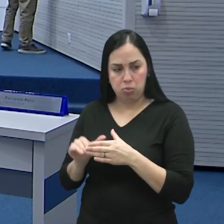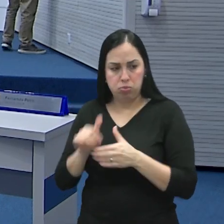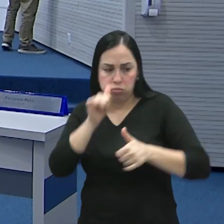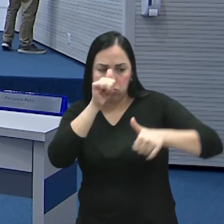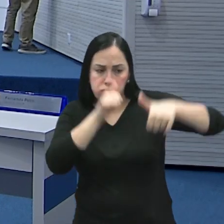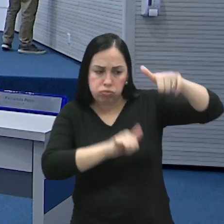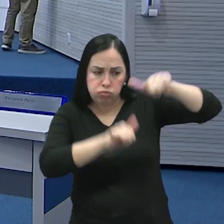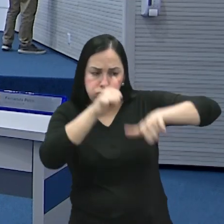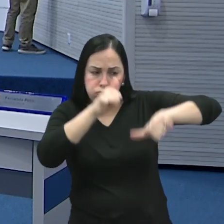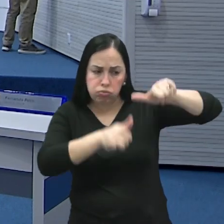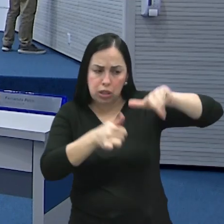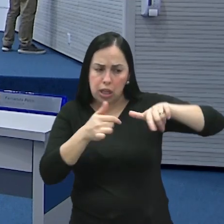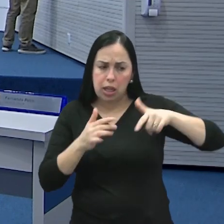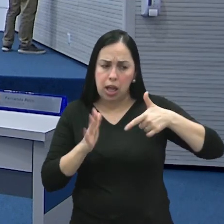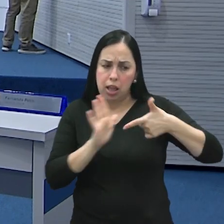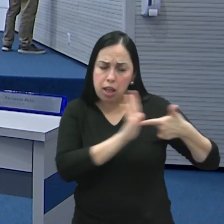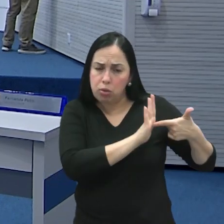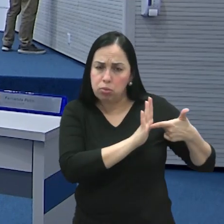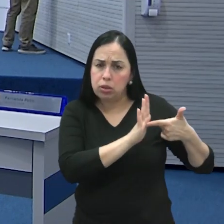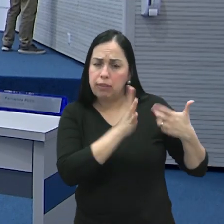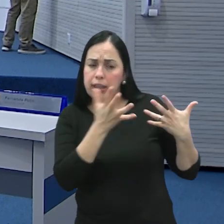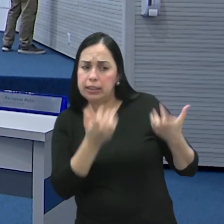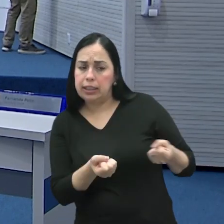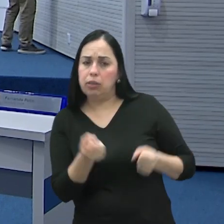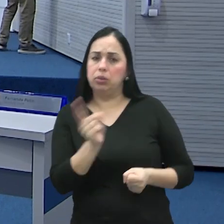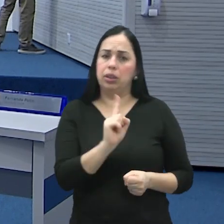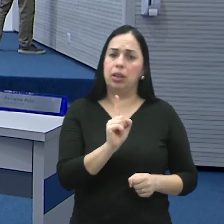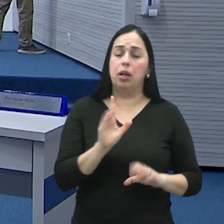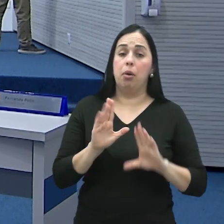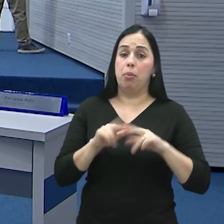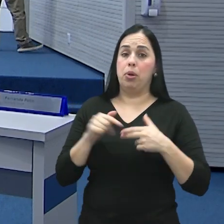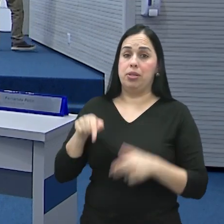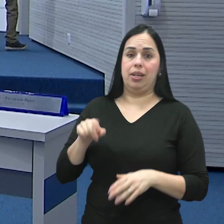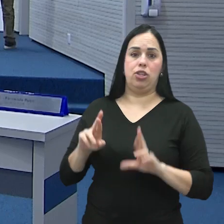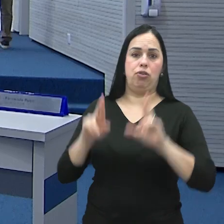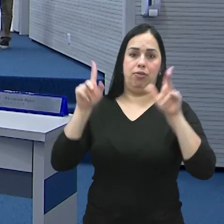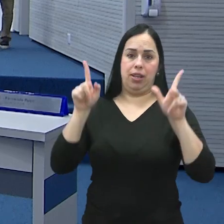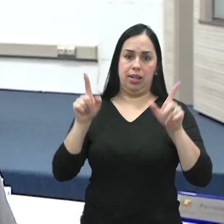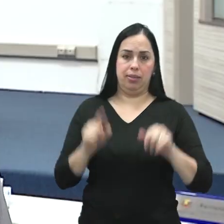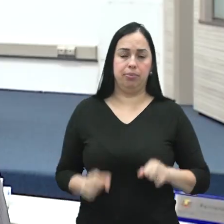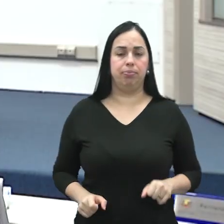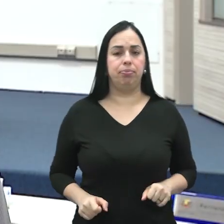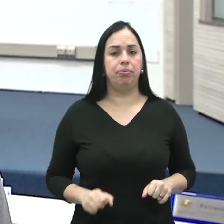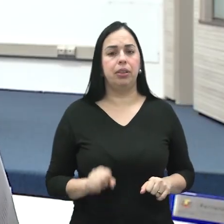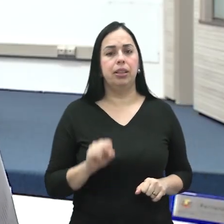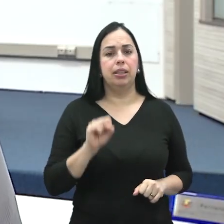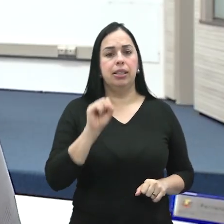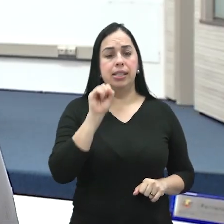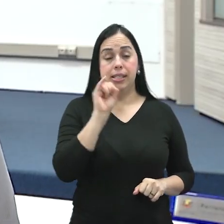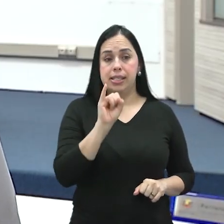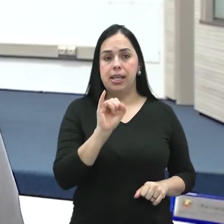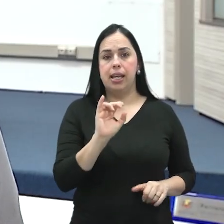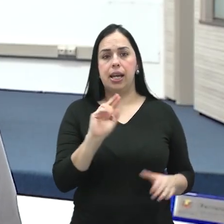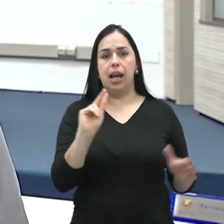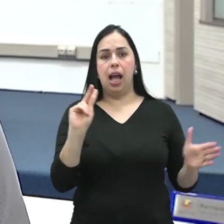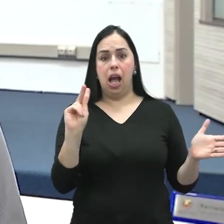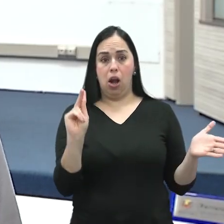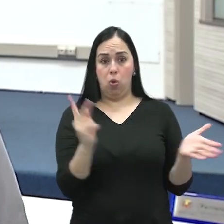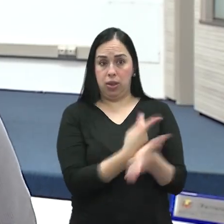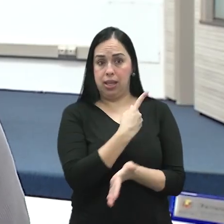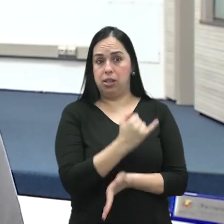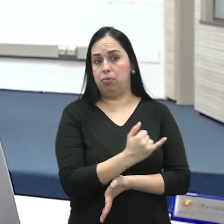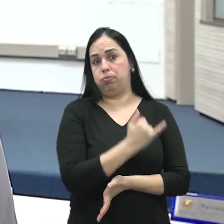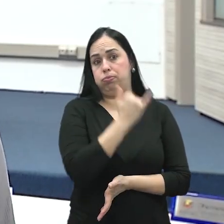pessoas tiver na comissão, é melhor essa análise. Então, por isso que ela é uma composição diferenciada. Se há uma